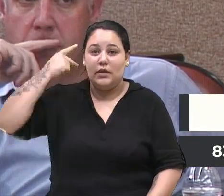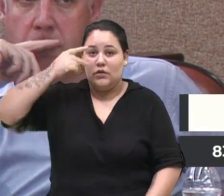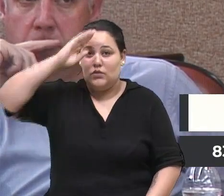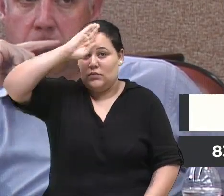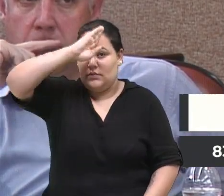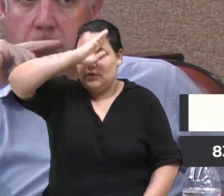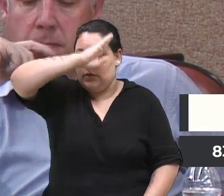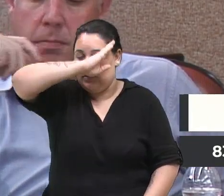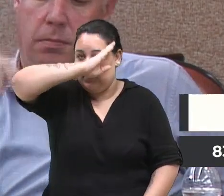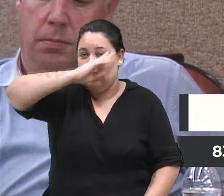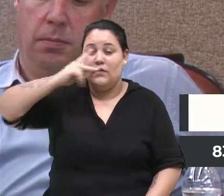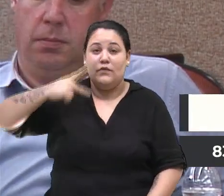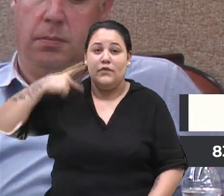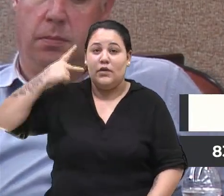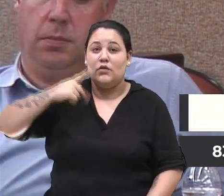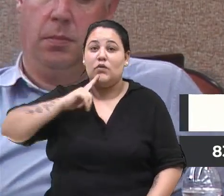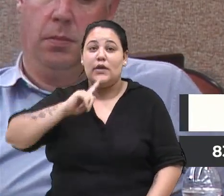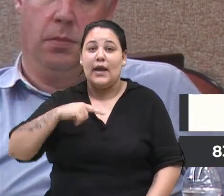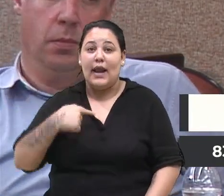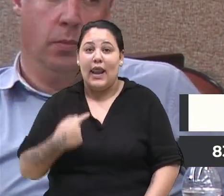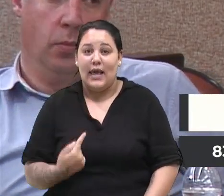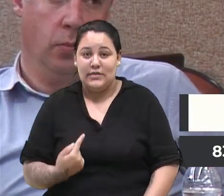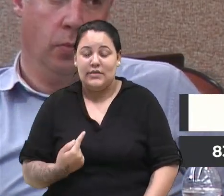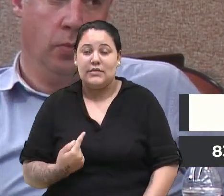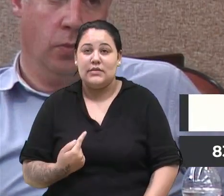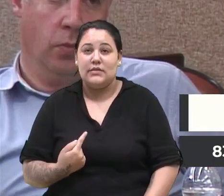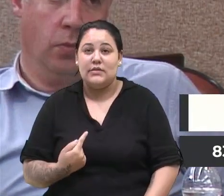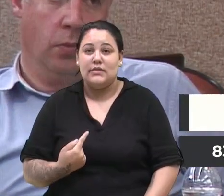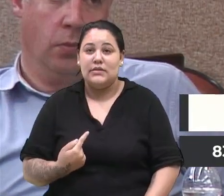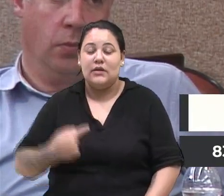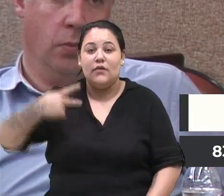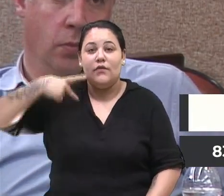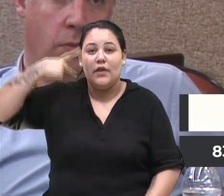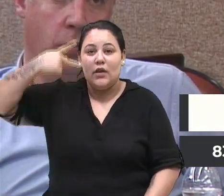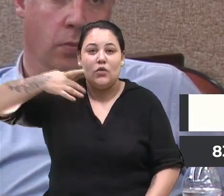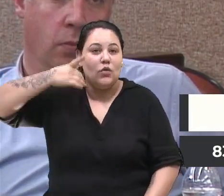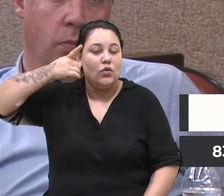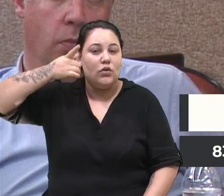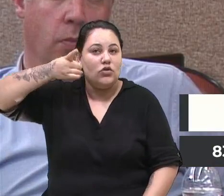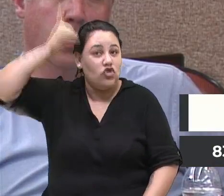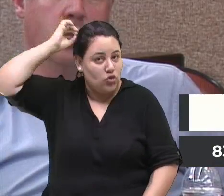vereadora Gladys Frisso, vereador Lucas Dil e